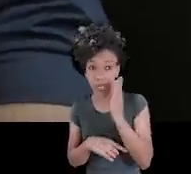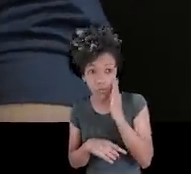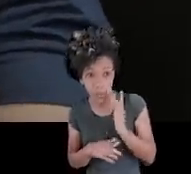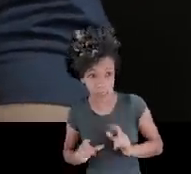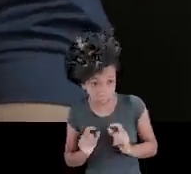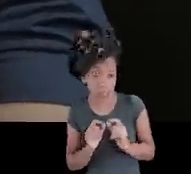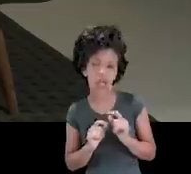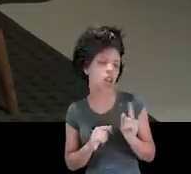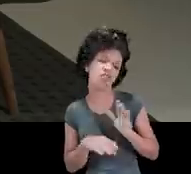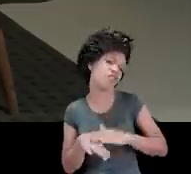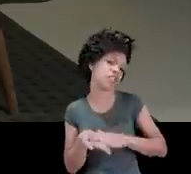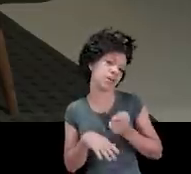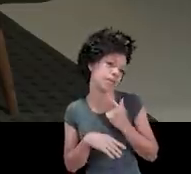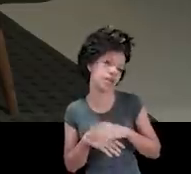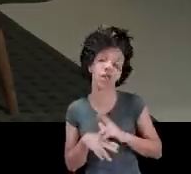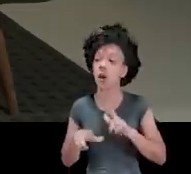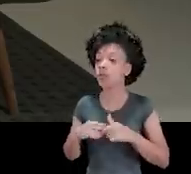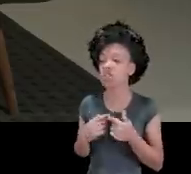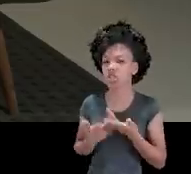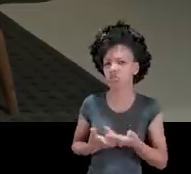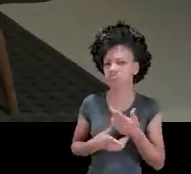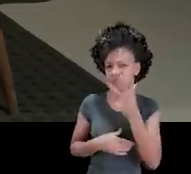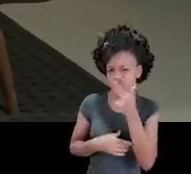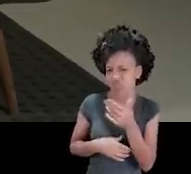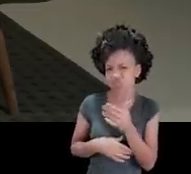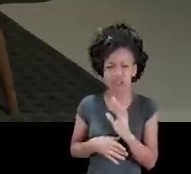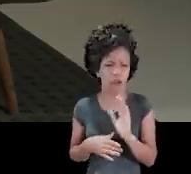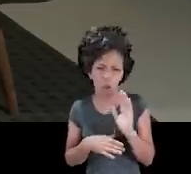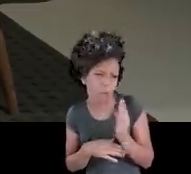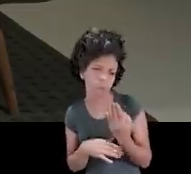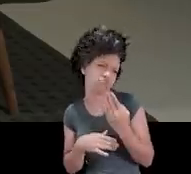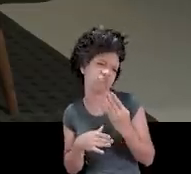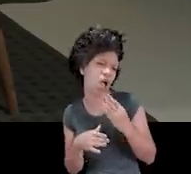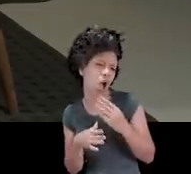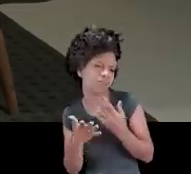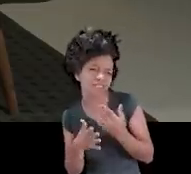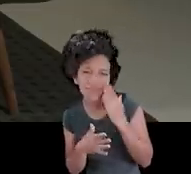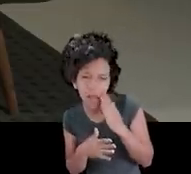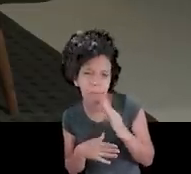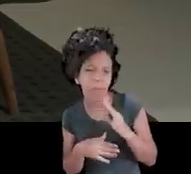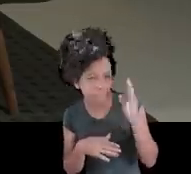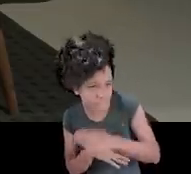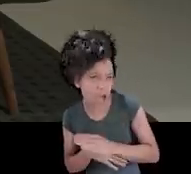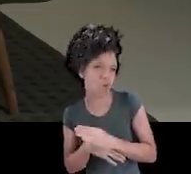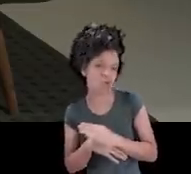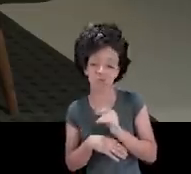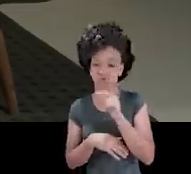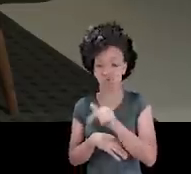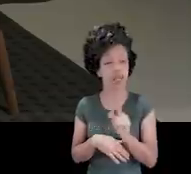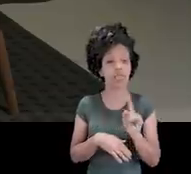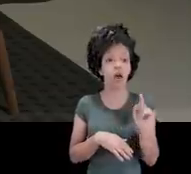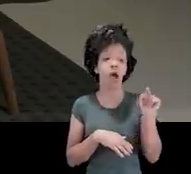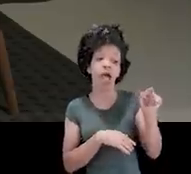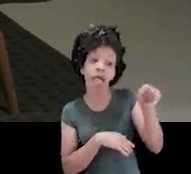faria. Por isso que eu não vejo maldade na piada dele. Uhum. Ele foi tão, pra mim, assim... A maldade de quem... maldou. Exato. Não de